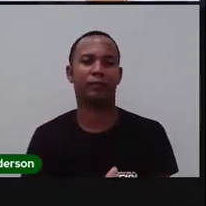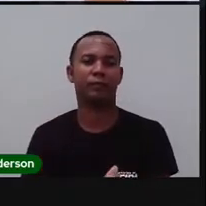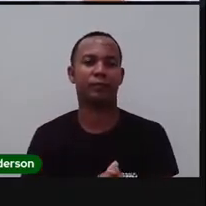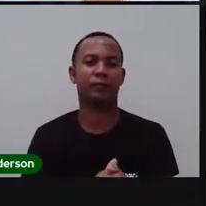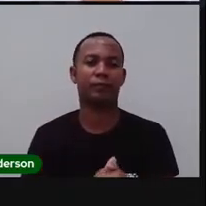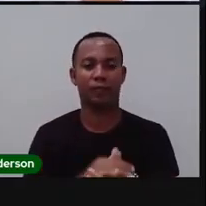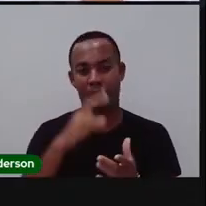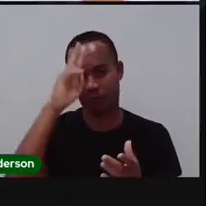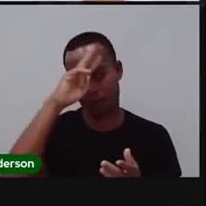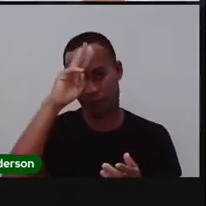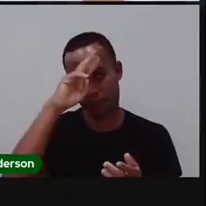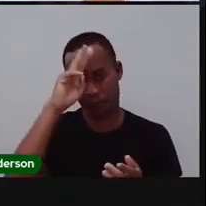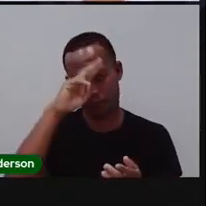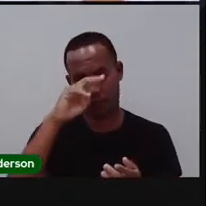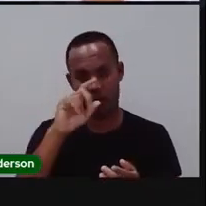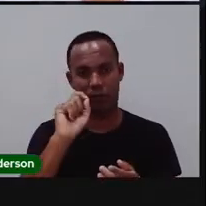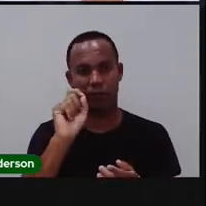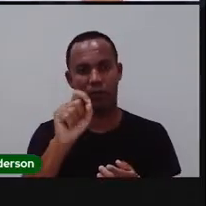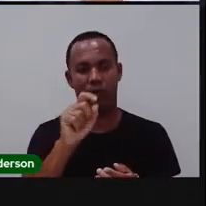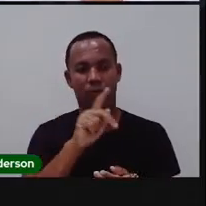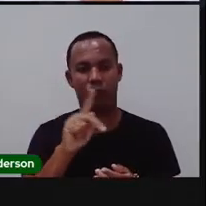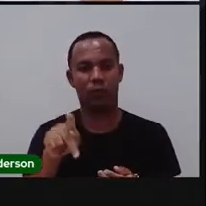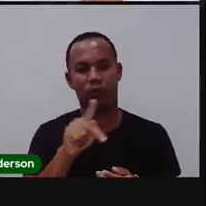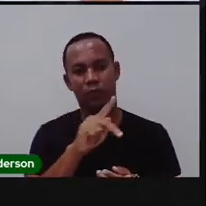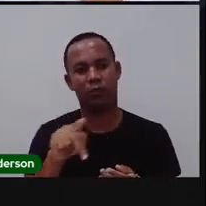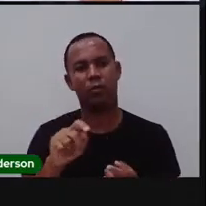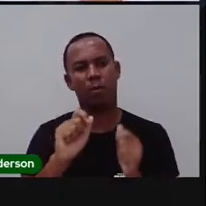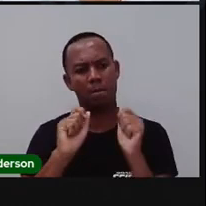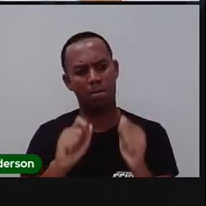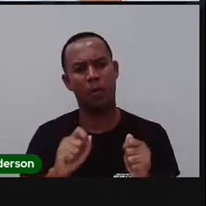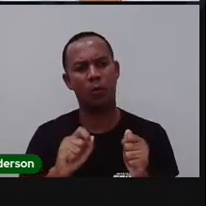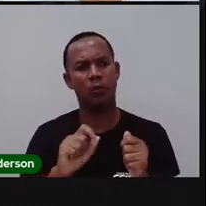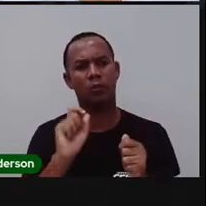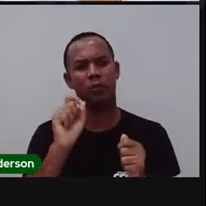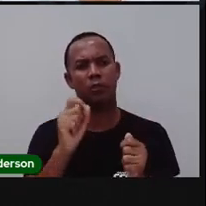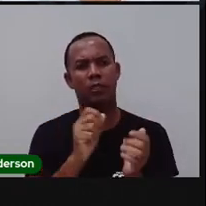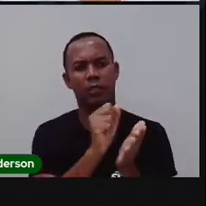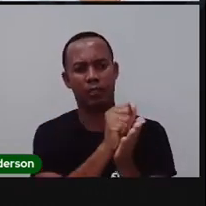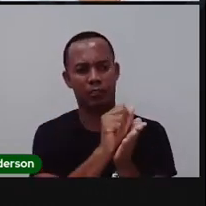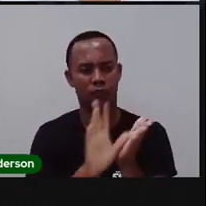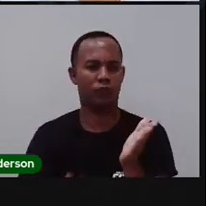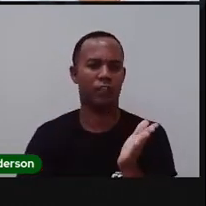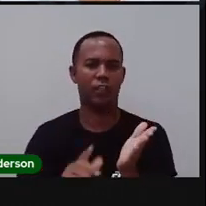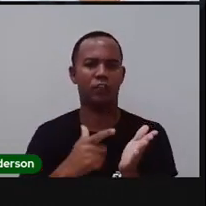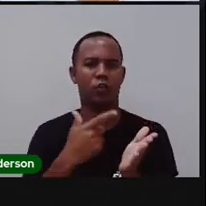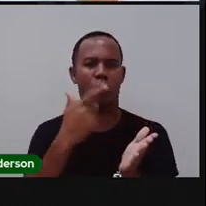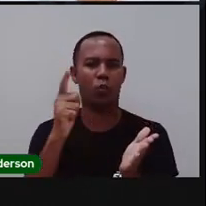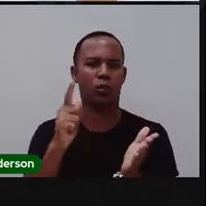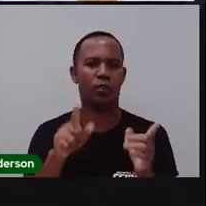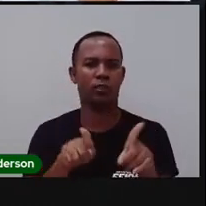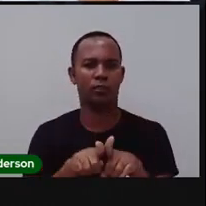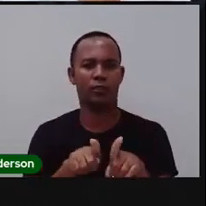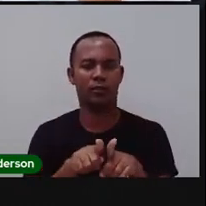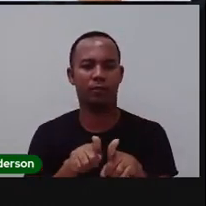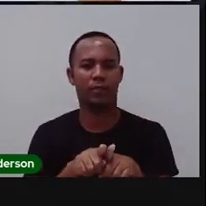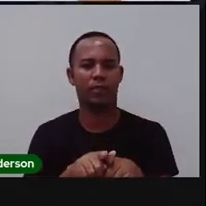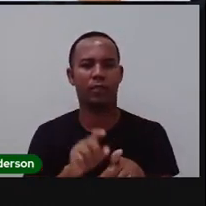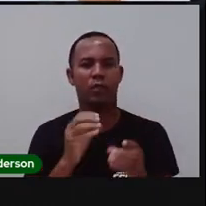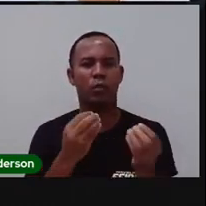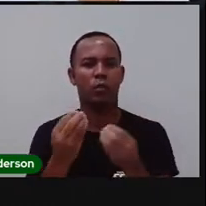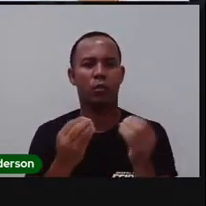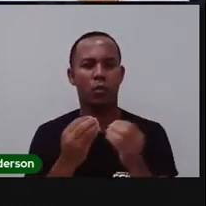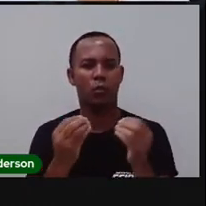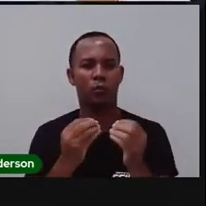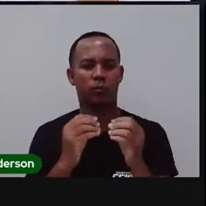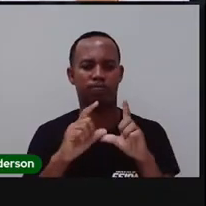Bom, lembrando que o professor de vocês, ele pode passar uma outra atividade, certo? Para que vocês fixem o assunto,